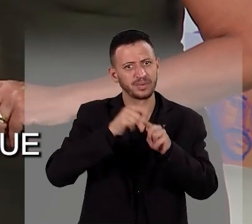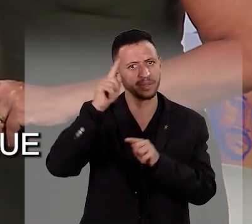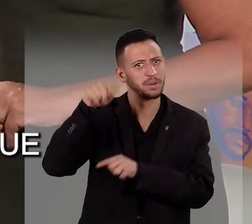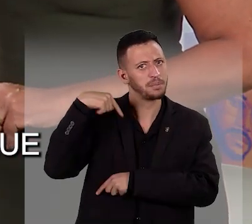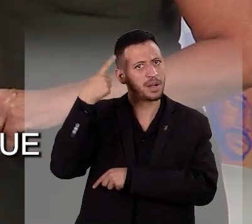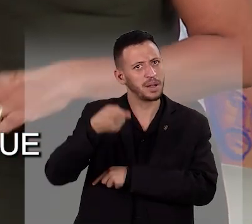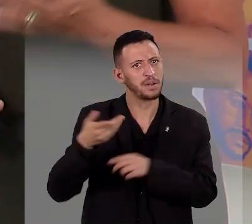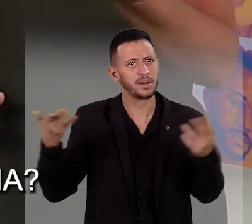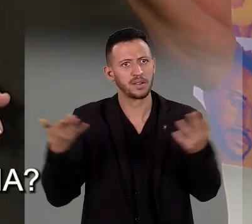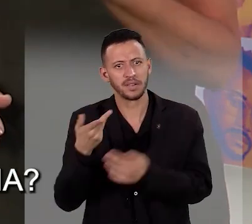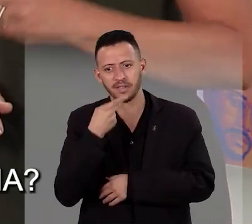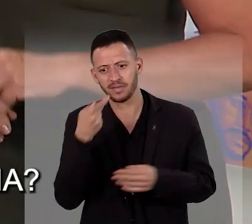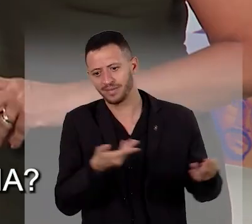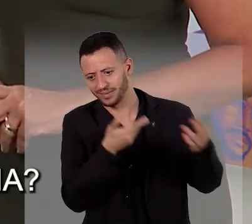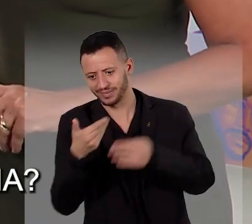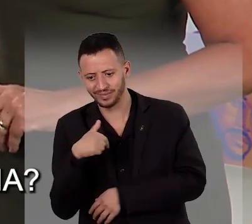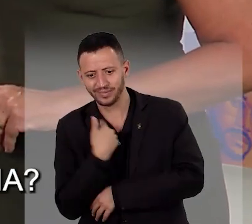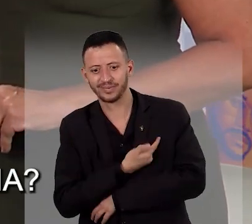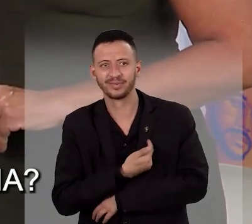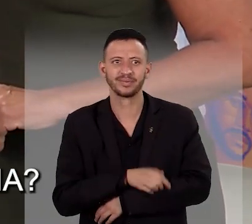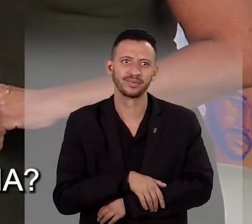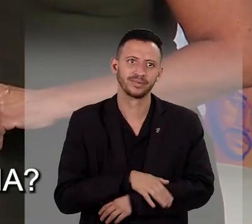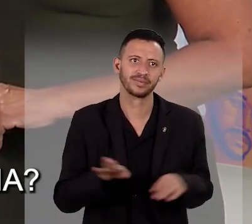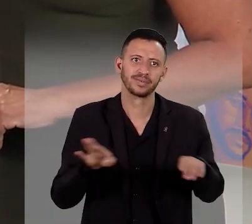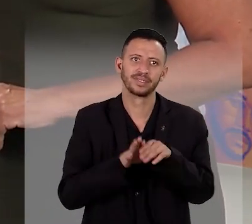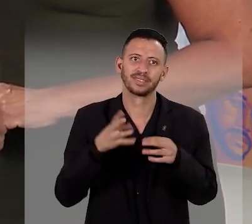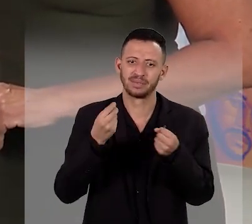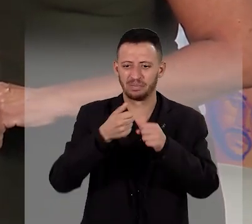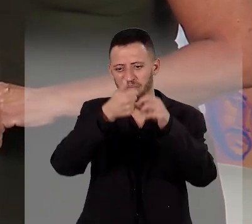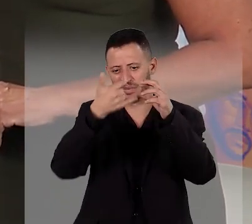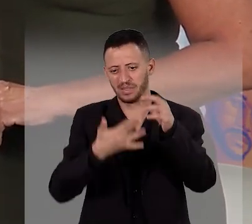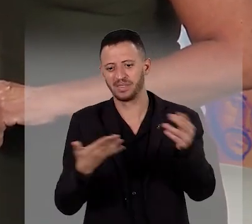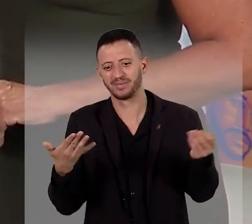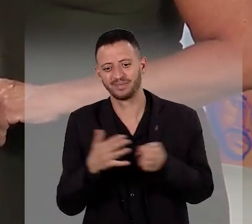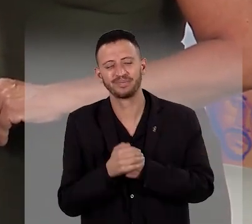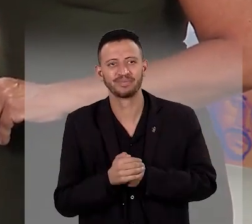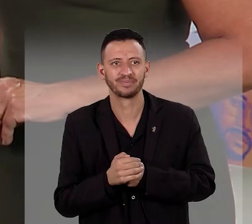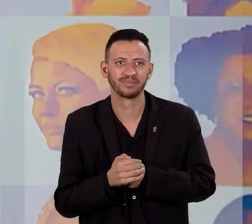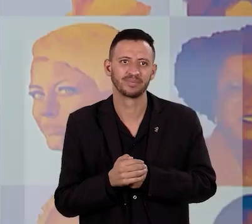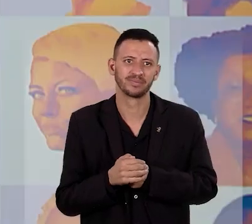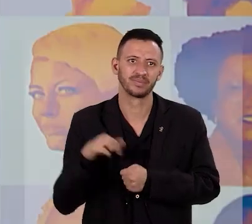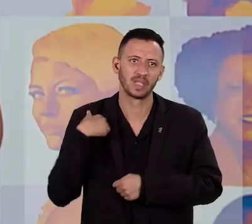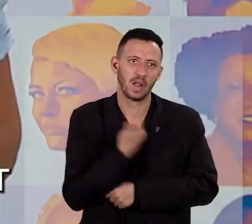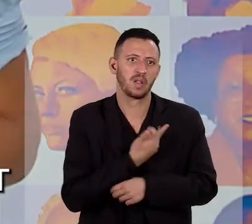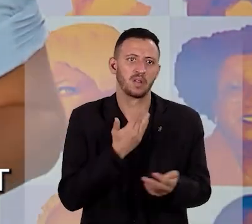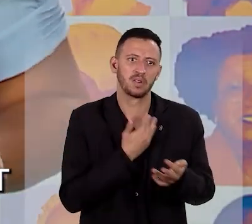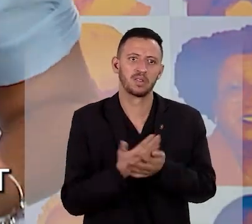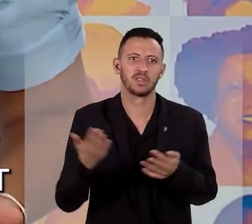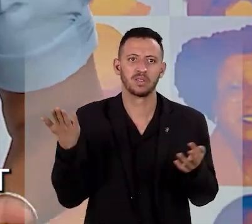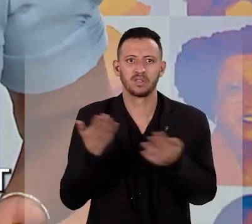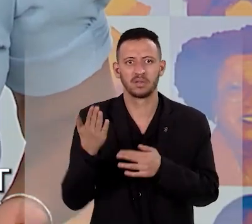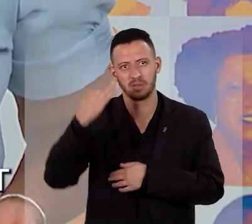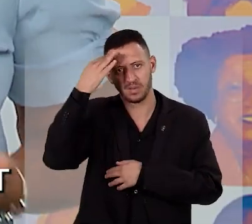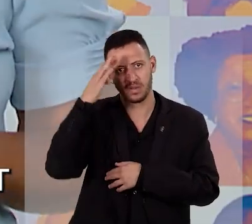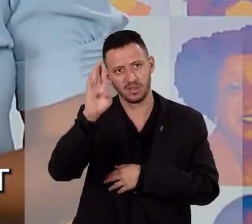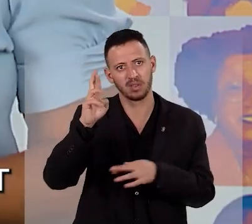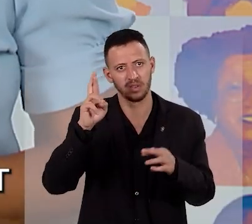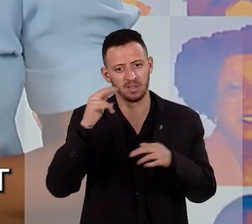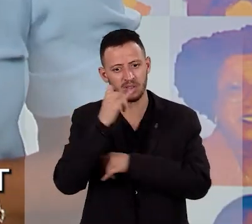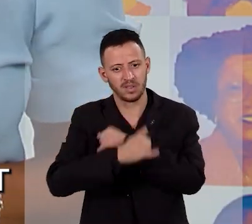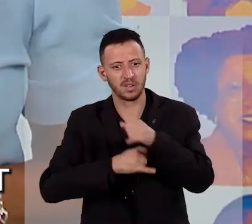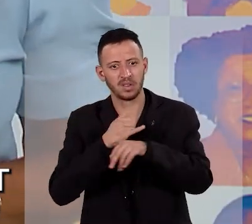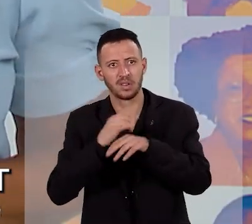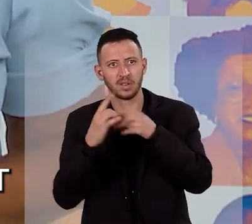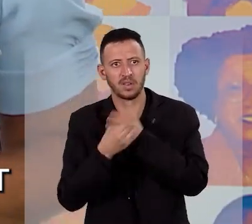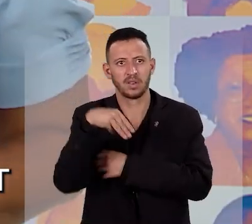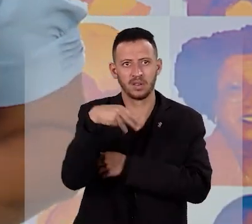redes no mês passado. E é isso que a Ana Paula vai trazer para a gente, né, Ana? Isso, está bem diversificado, Madeleine. E a gente começa esse giro de destaques